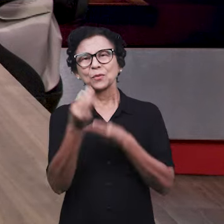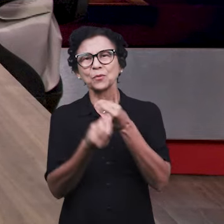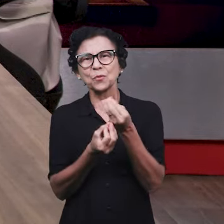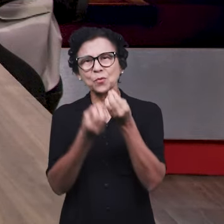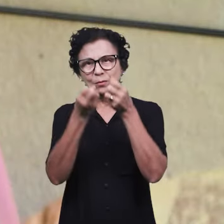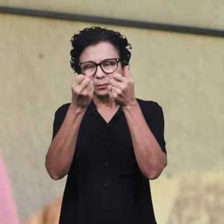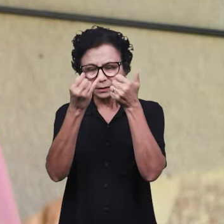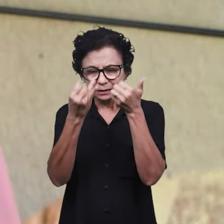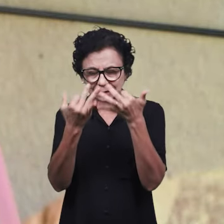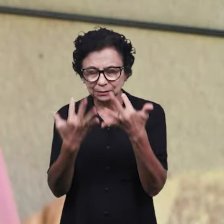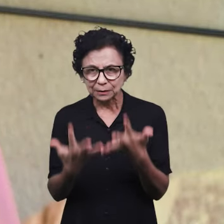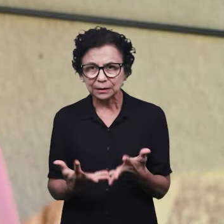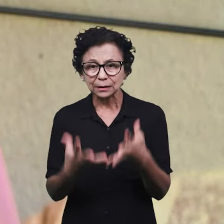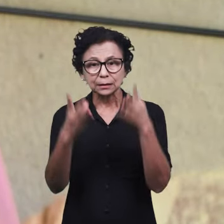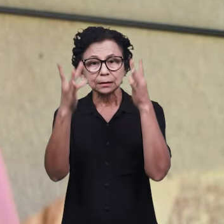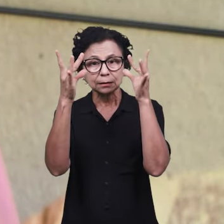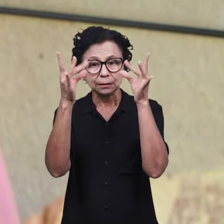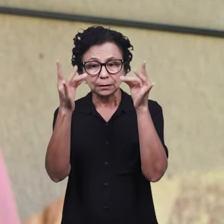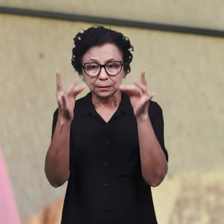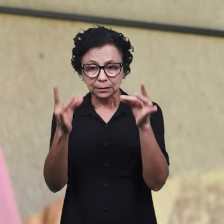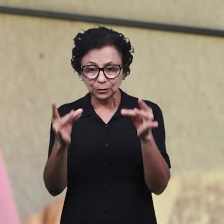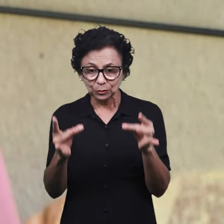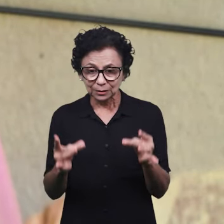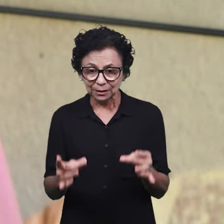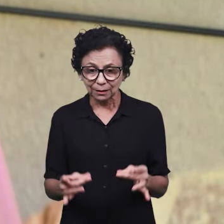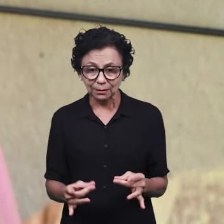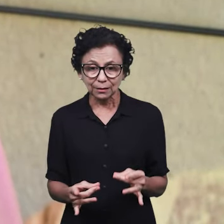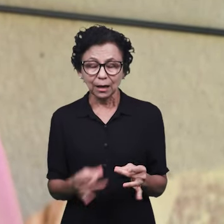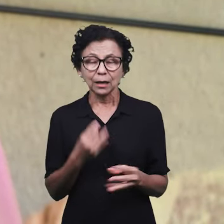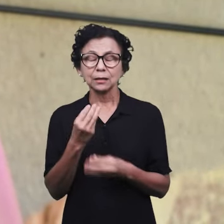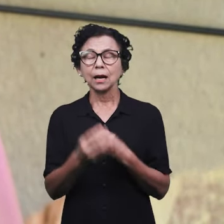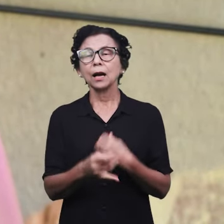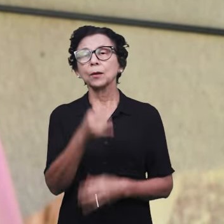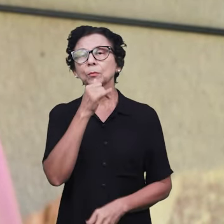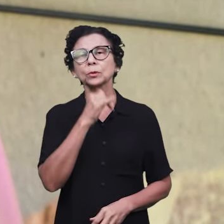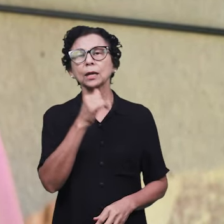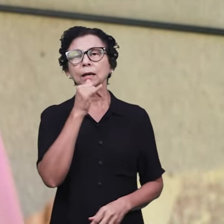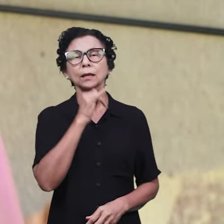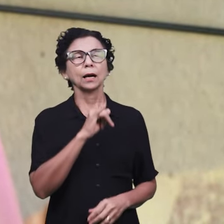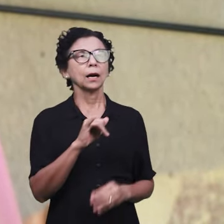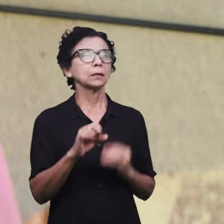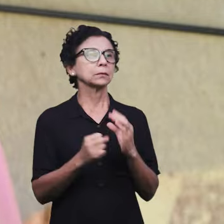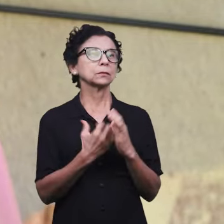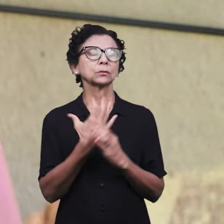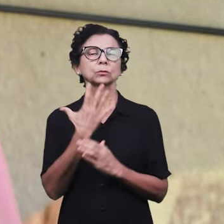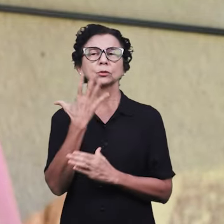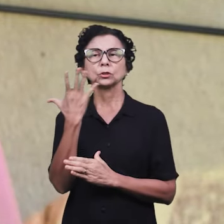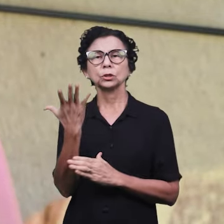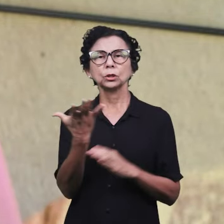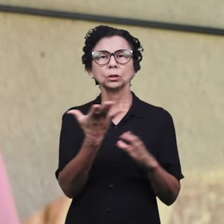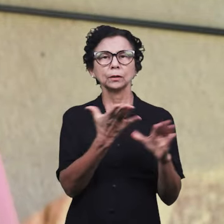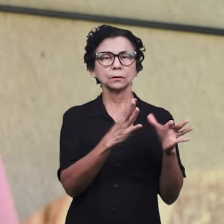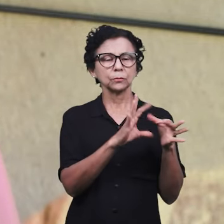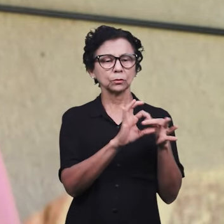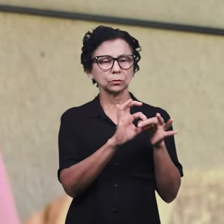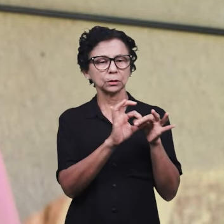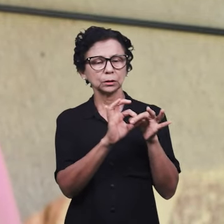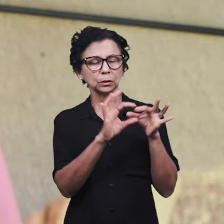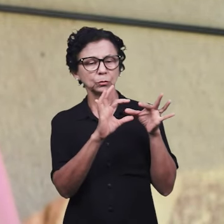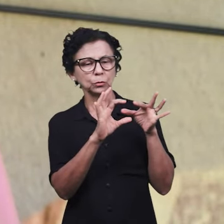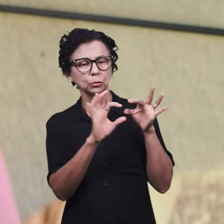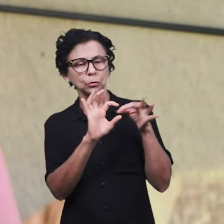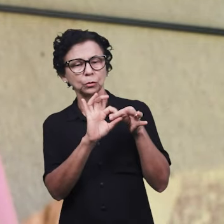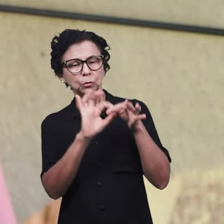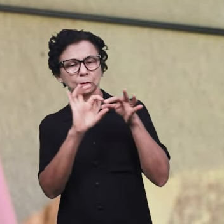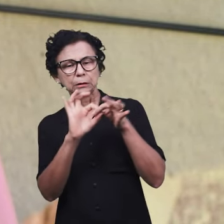complexidade tamanha que foi formada ao acaso e que depois elas foram se juntando e aí formou-se o que